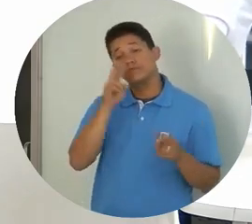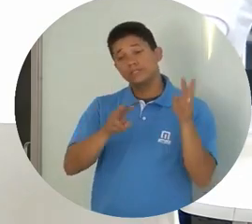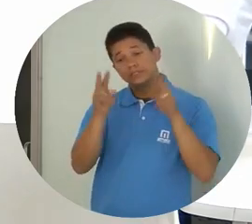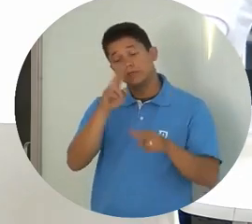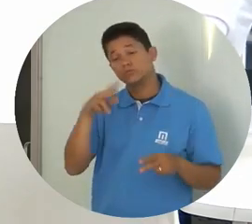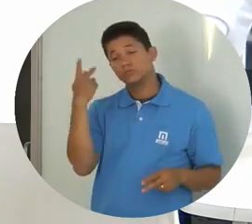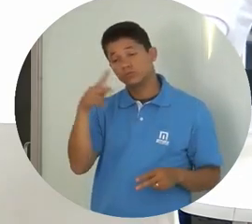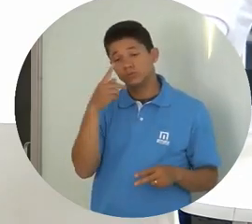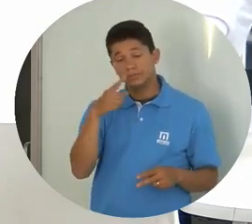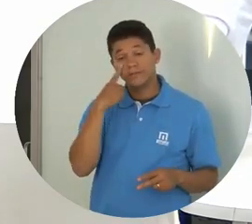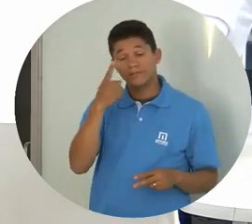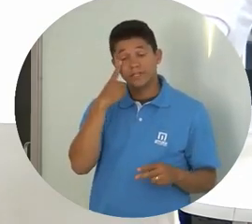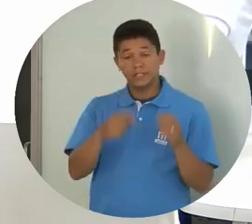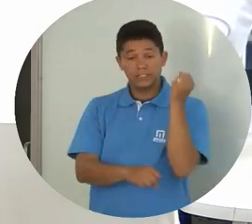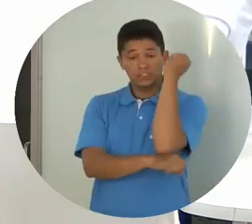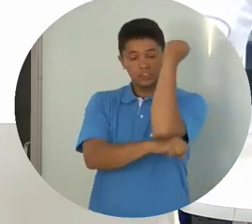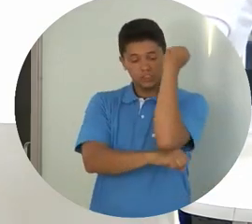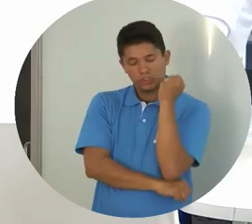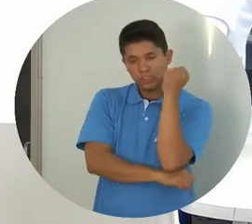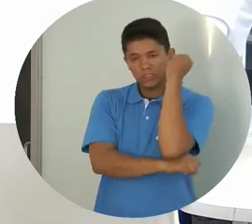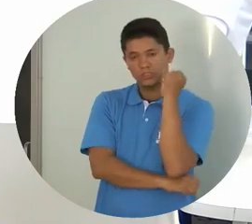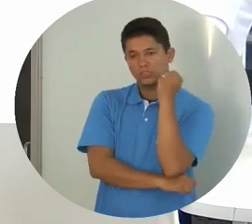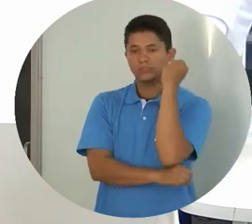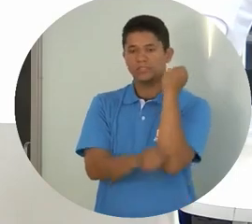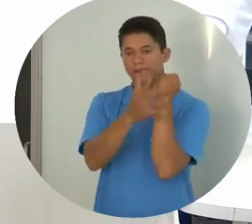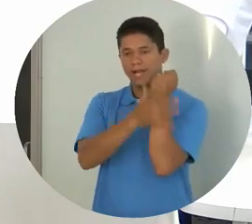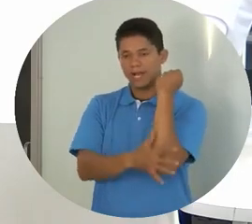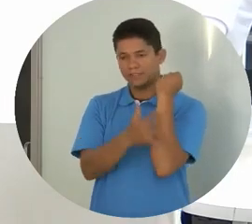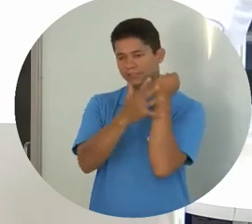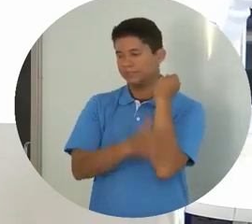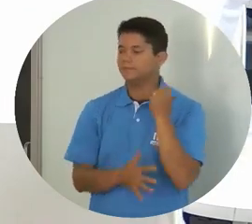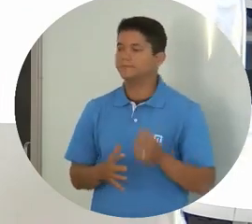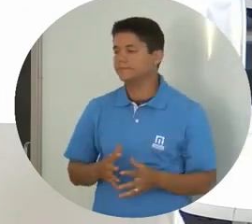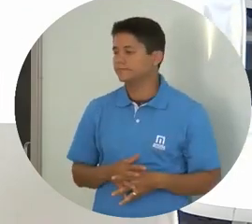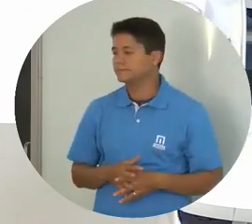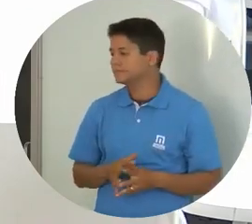tirantes para o reforço de barragens, vertedouros?